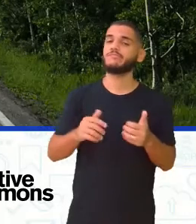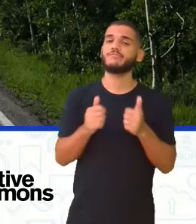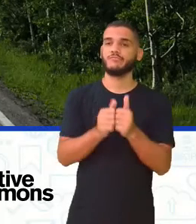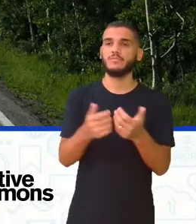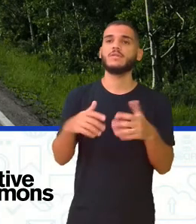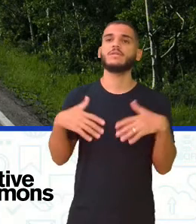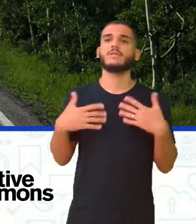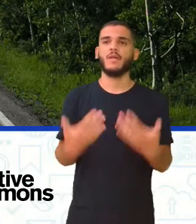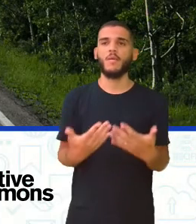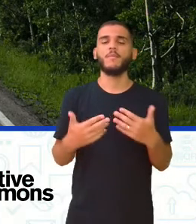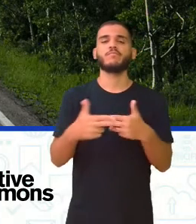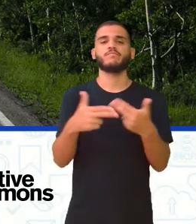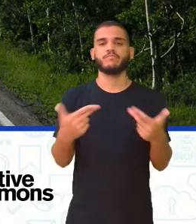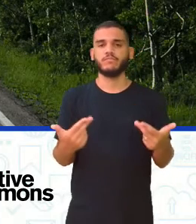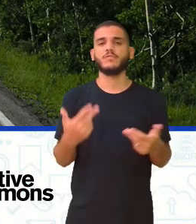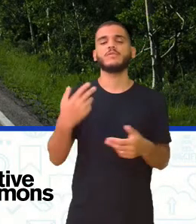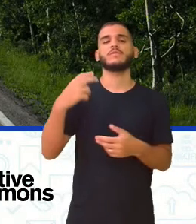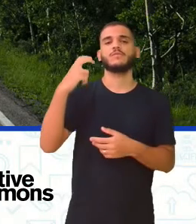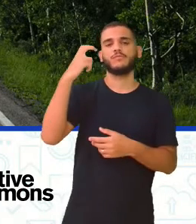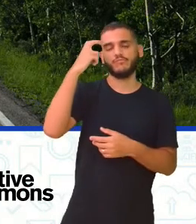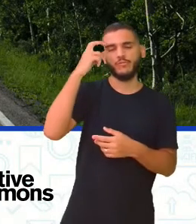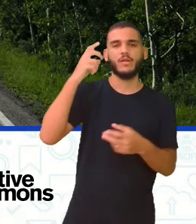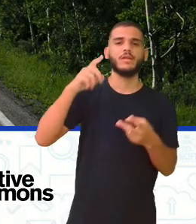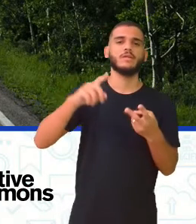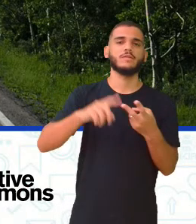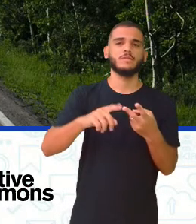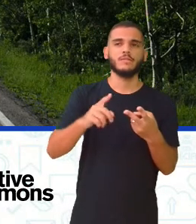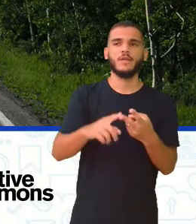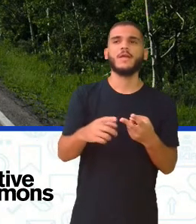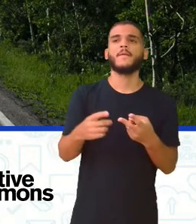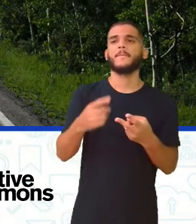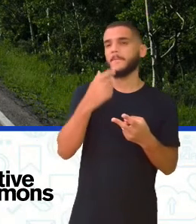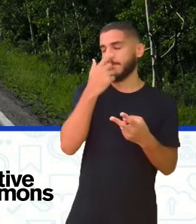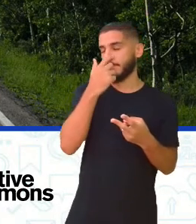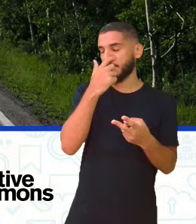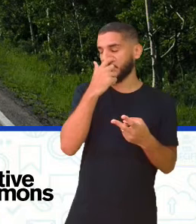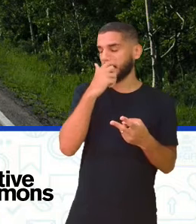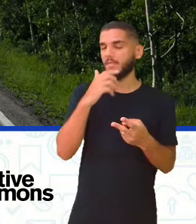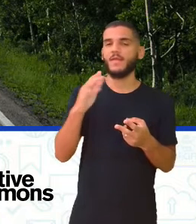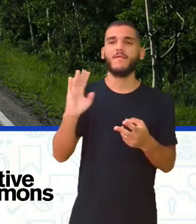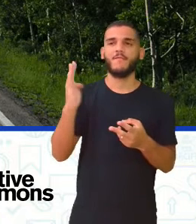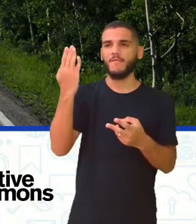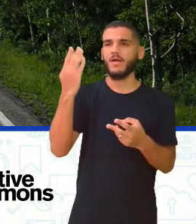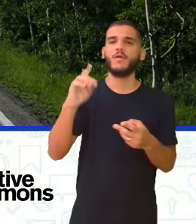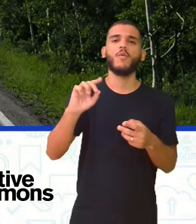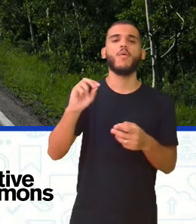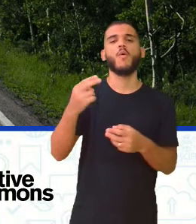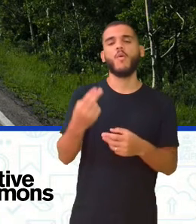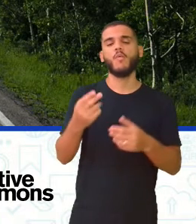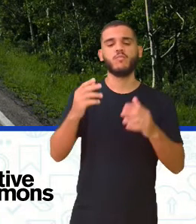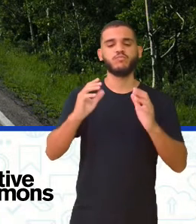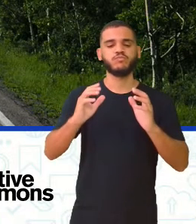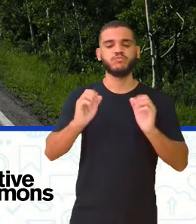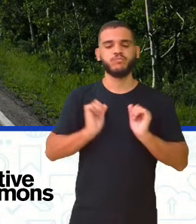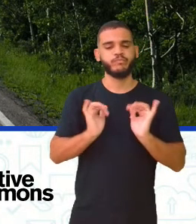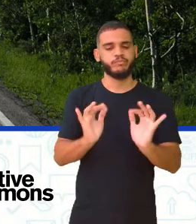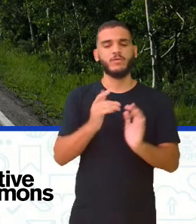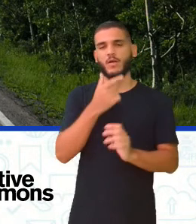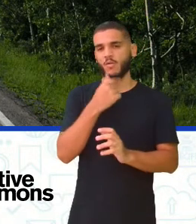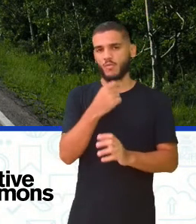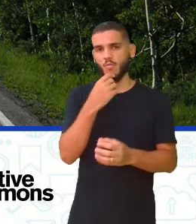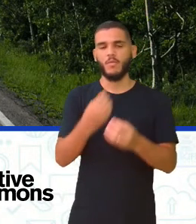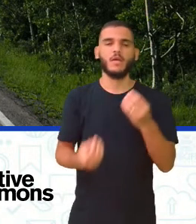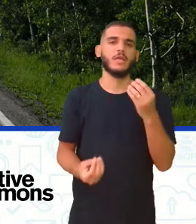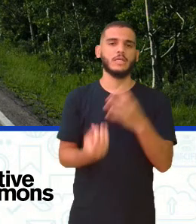elementos culturais, artificiais ou humanizados são aqueles construídos pelos seres humanos,